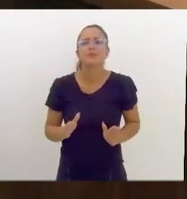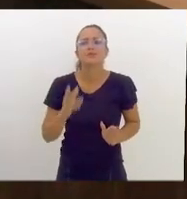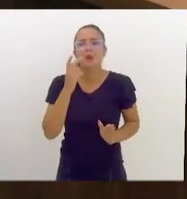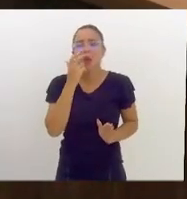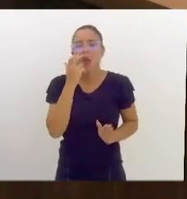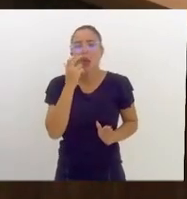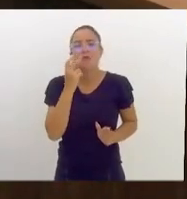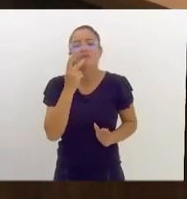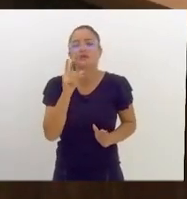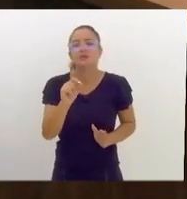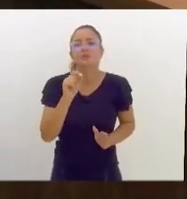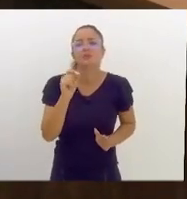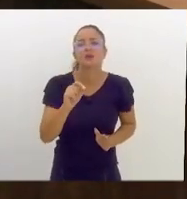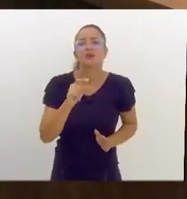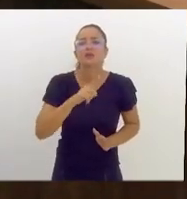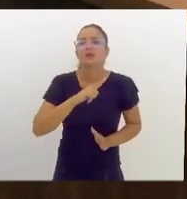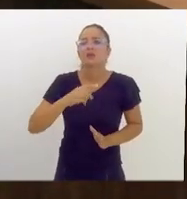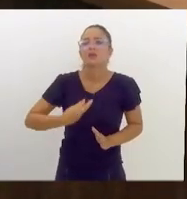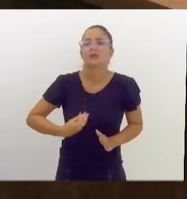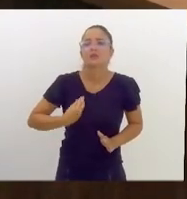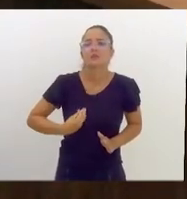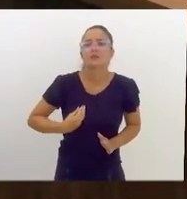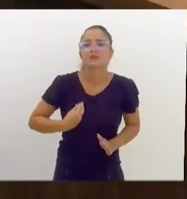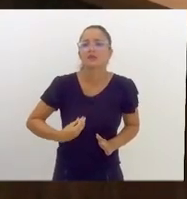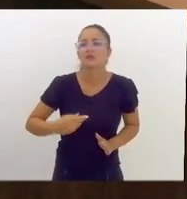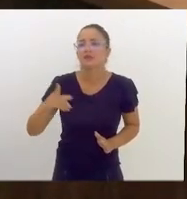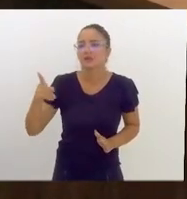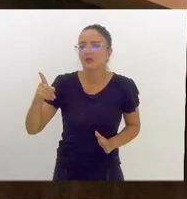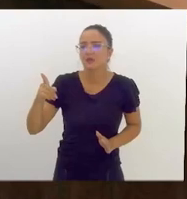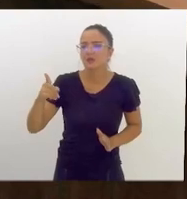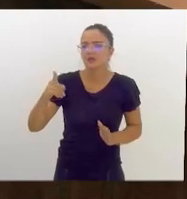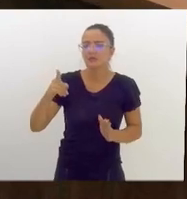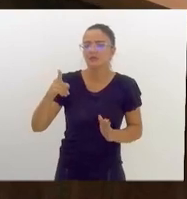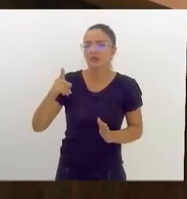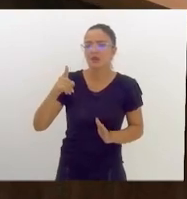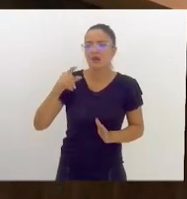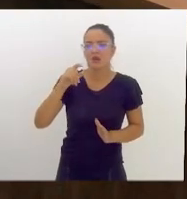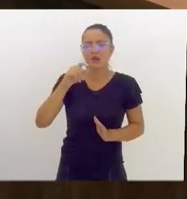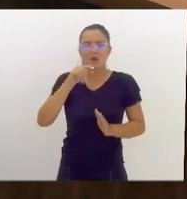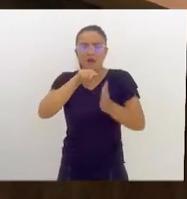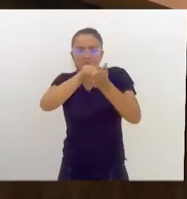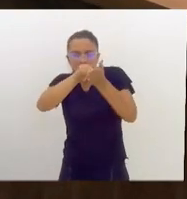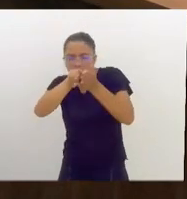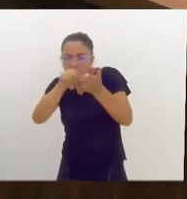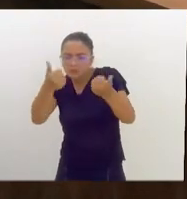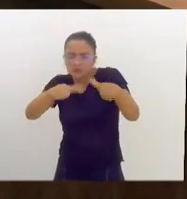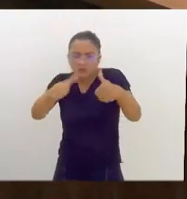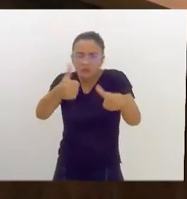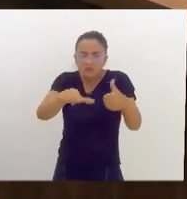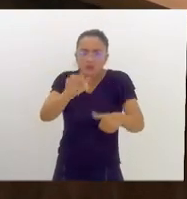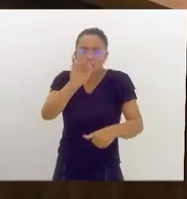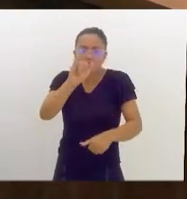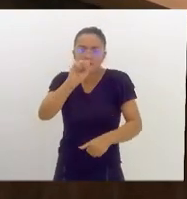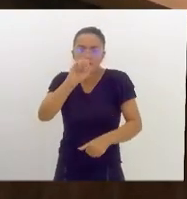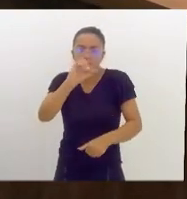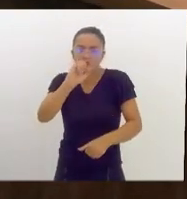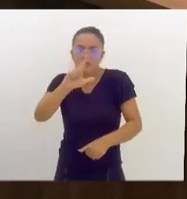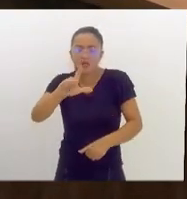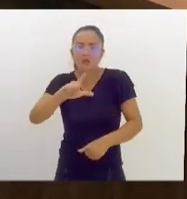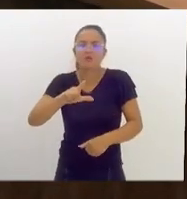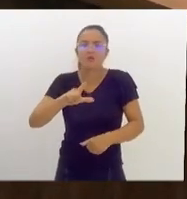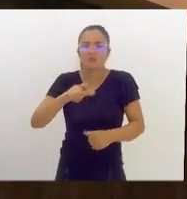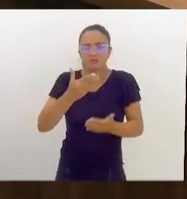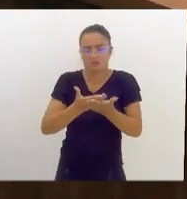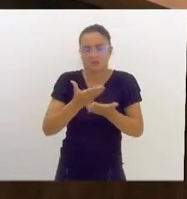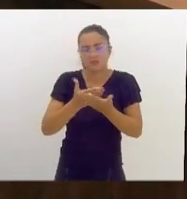também aqui a presença dos auditores fiscais do Estado, na pessoa do seu presidente